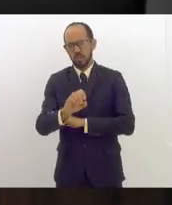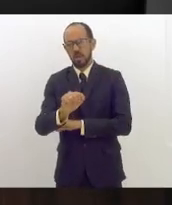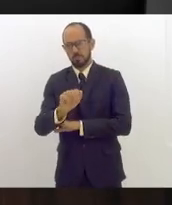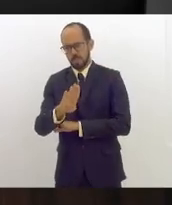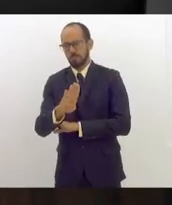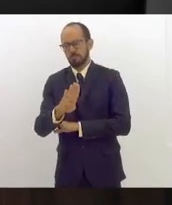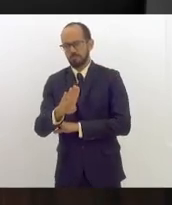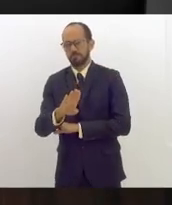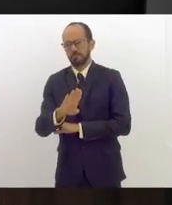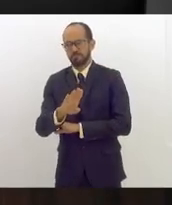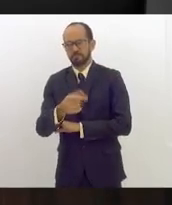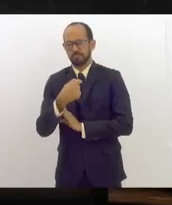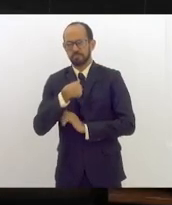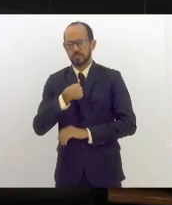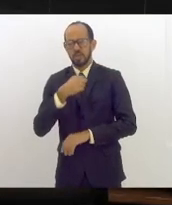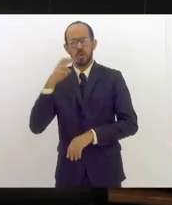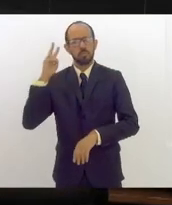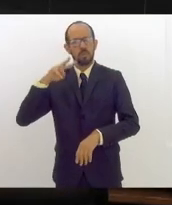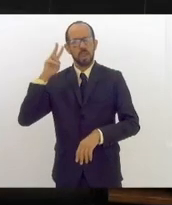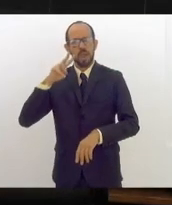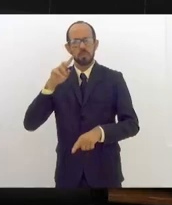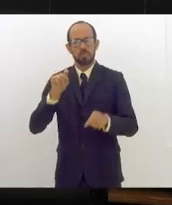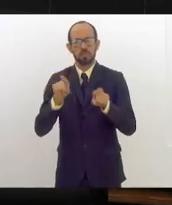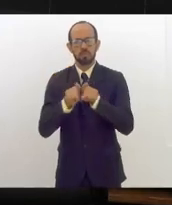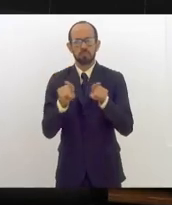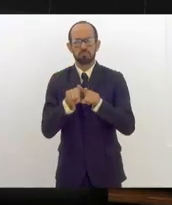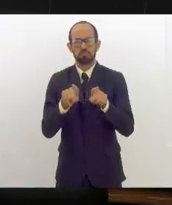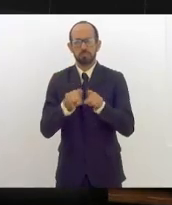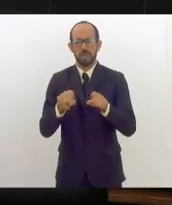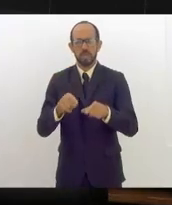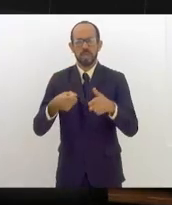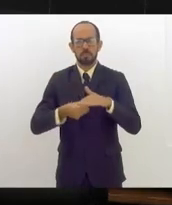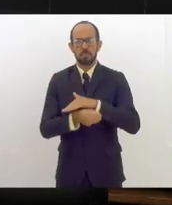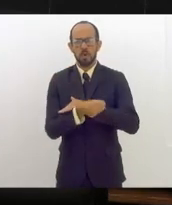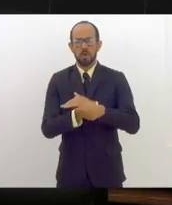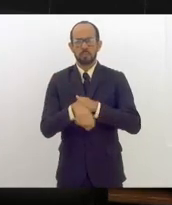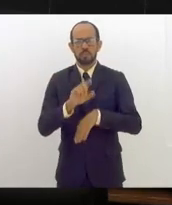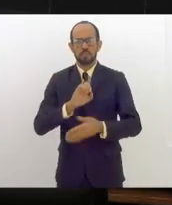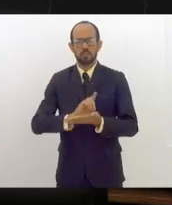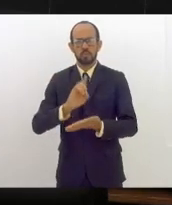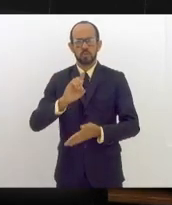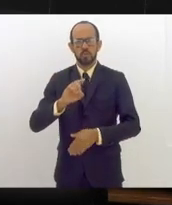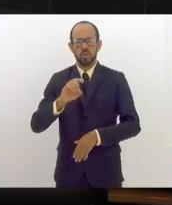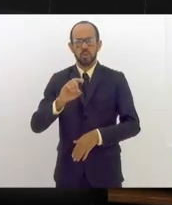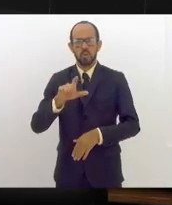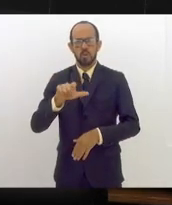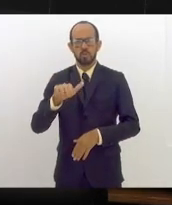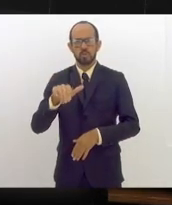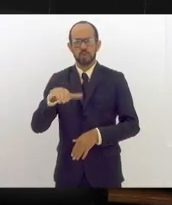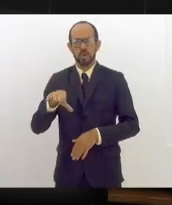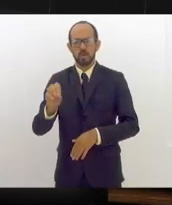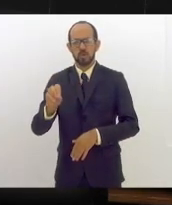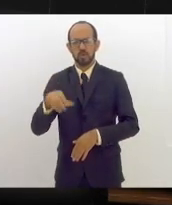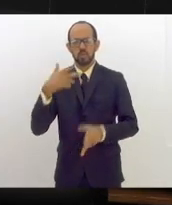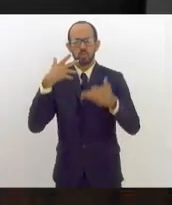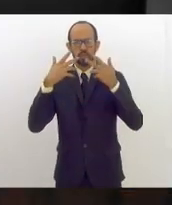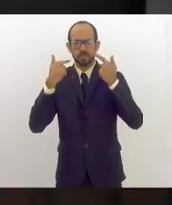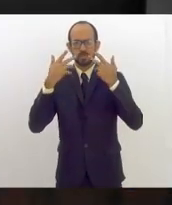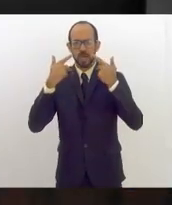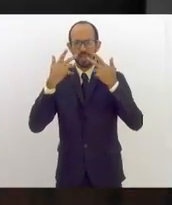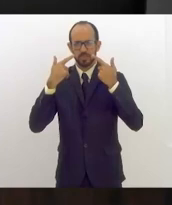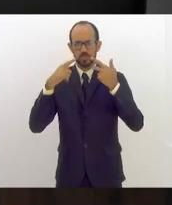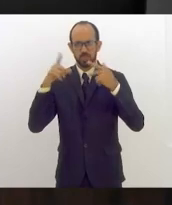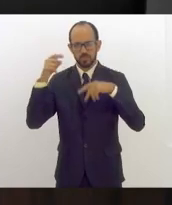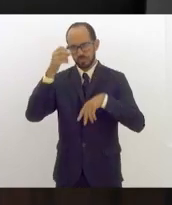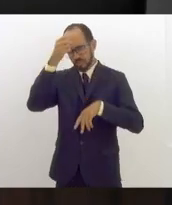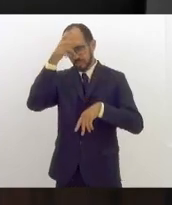isso eu lembro bem ali da Posse Dr Luciano lá no teatro municipal quando faltou aquela